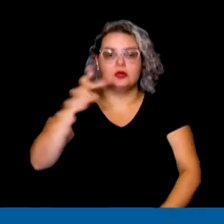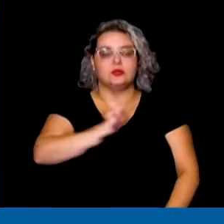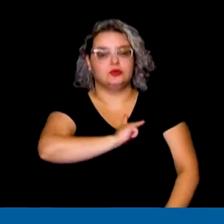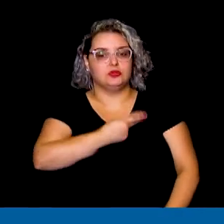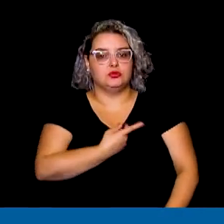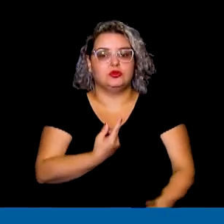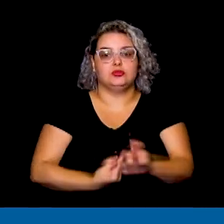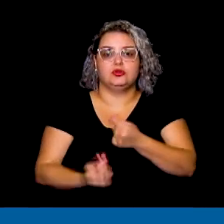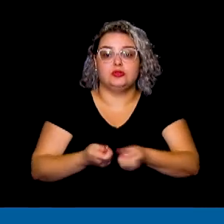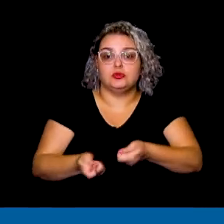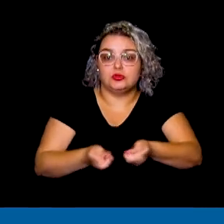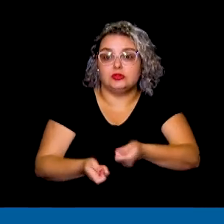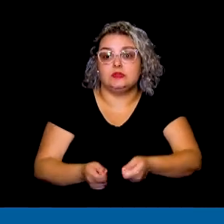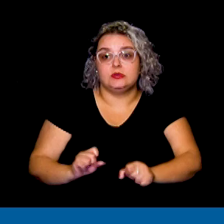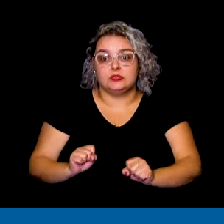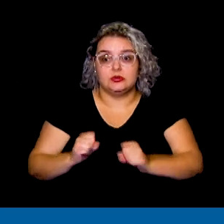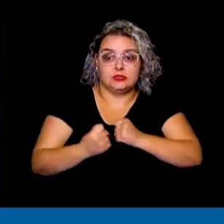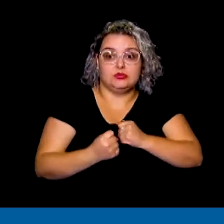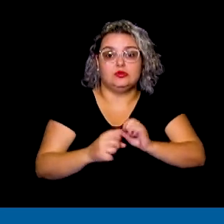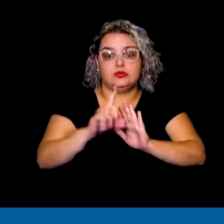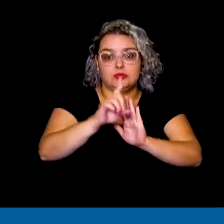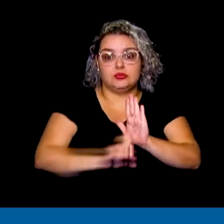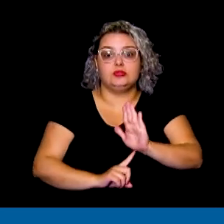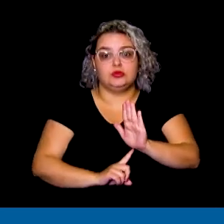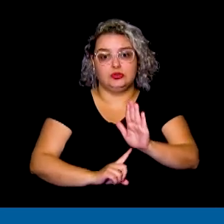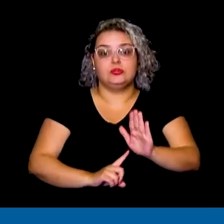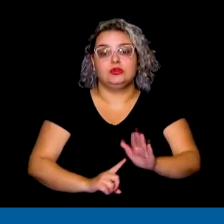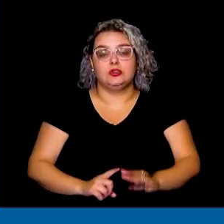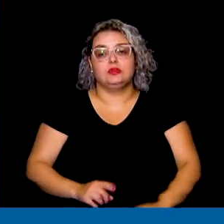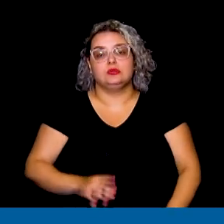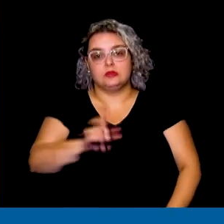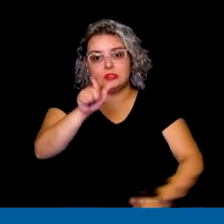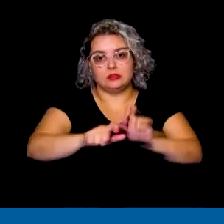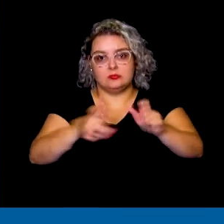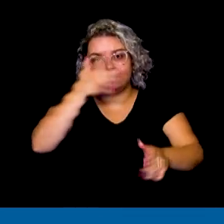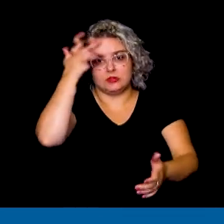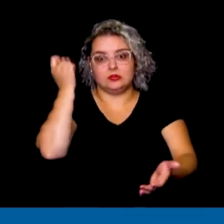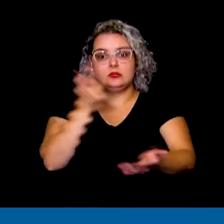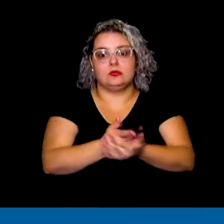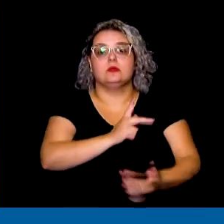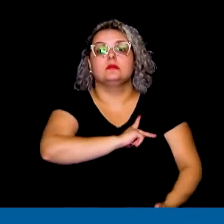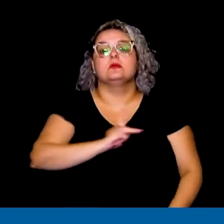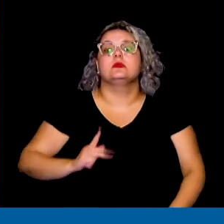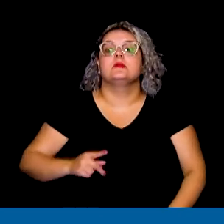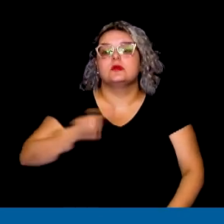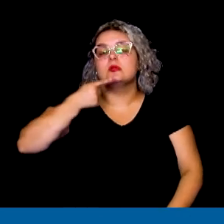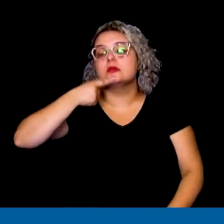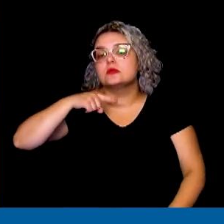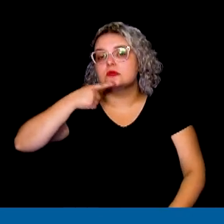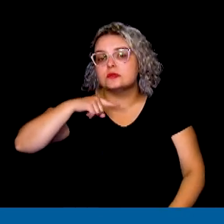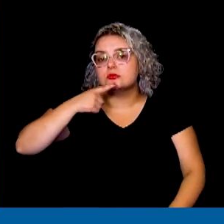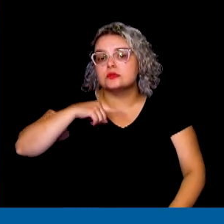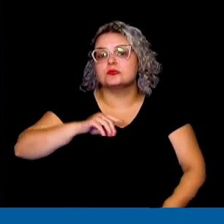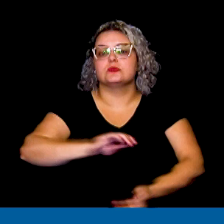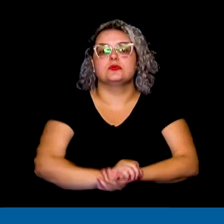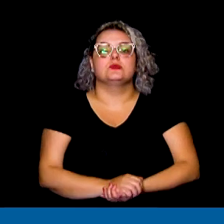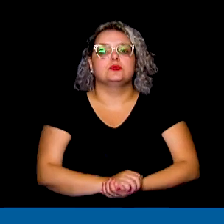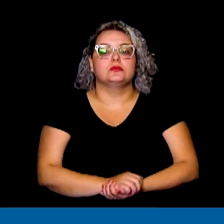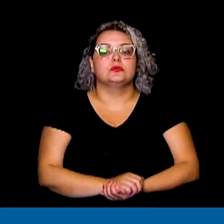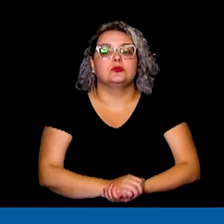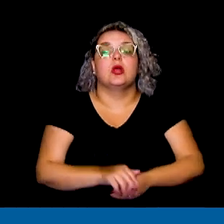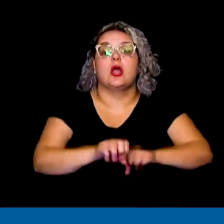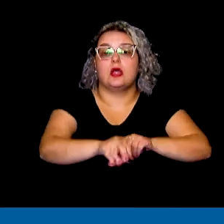o vereador Paulo Haddad na de economia e defesa dos direitos do consumidor que em Preside é o vereador